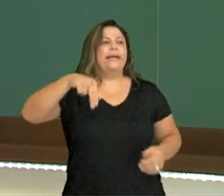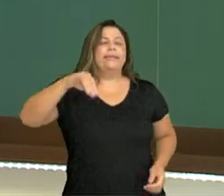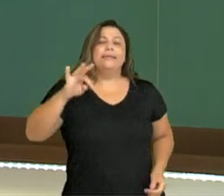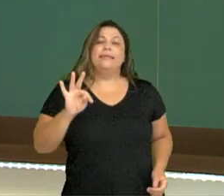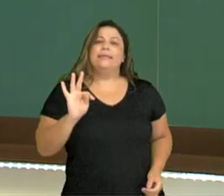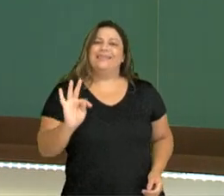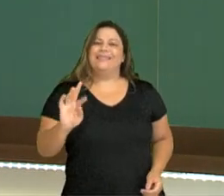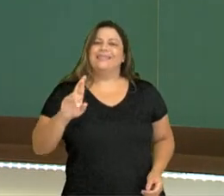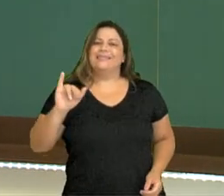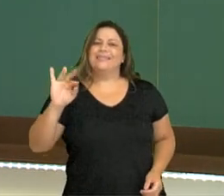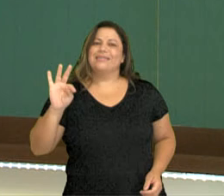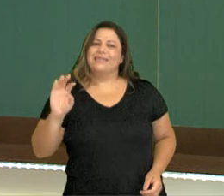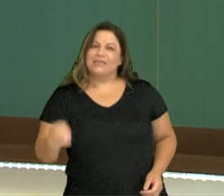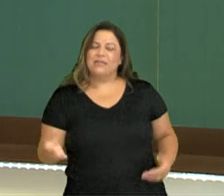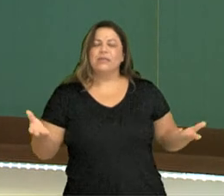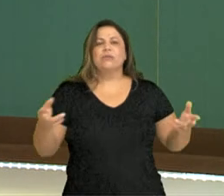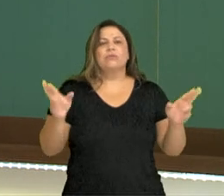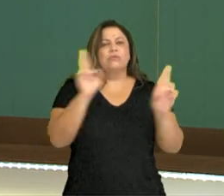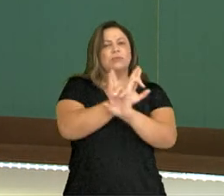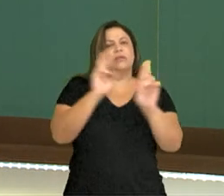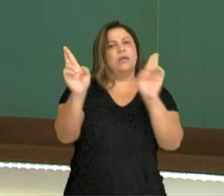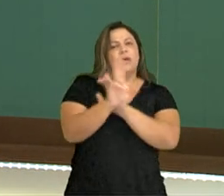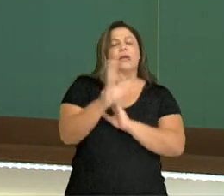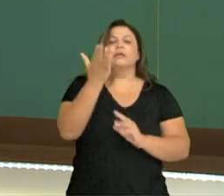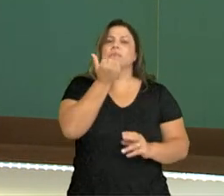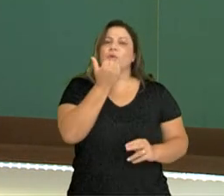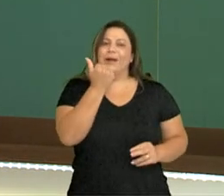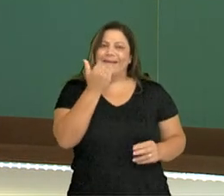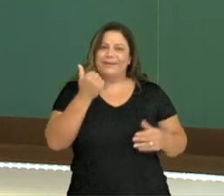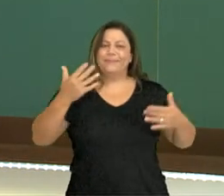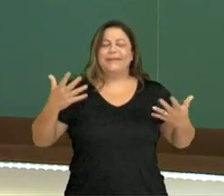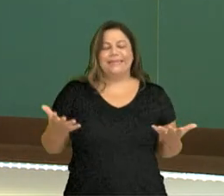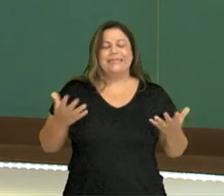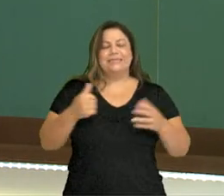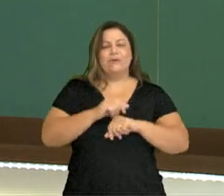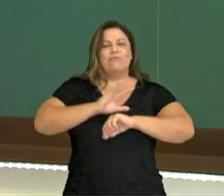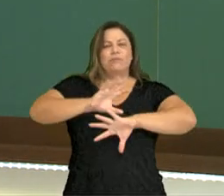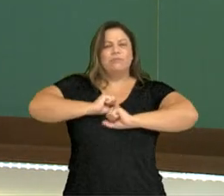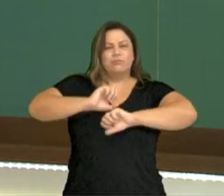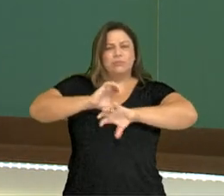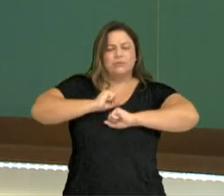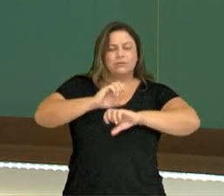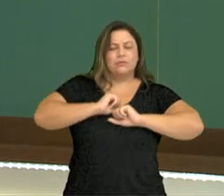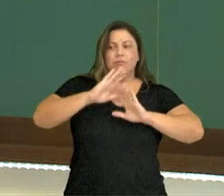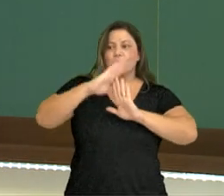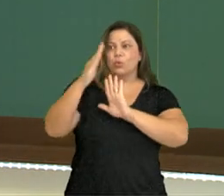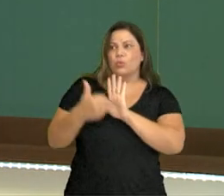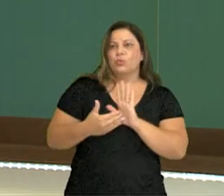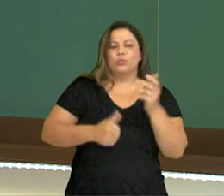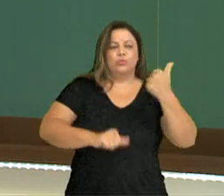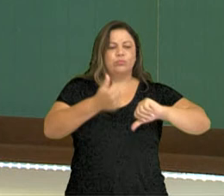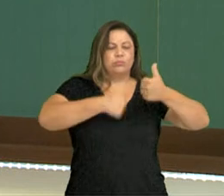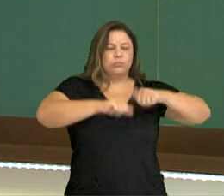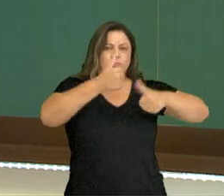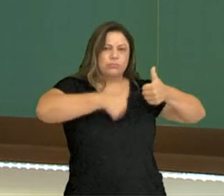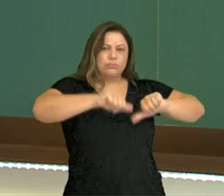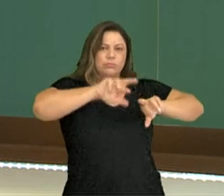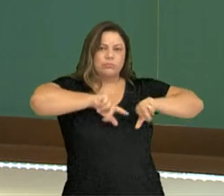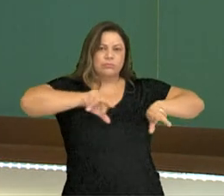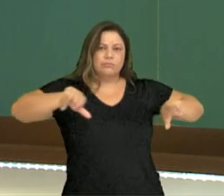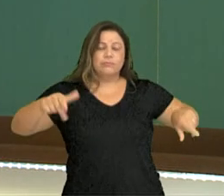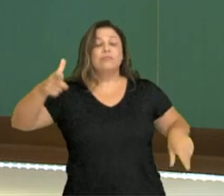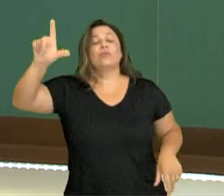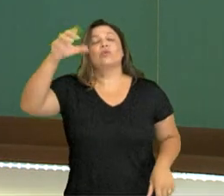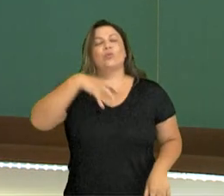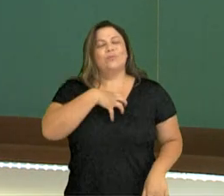estar relacionado, então, com a nossa alimentação. A gente vai absorver todos esses elementos químicos, porém, né, de outra